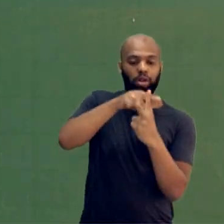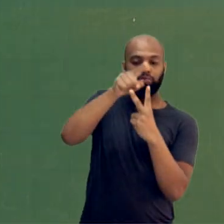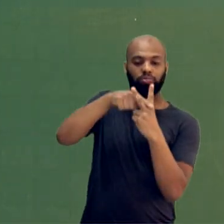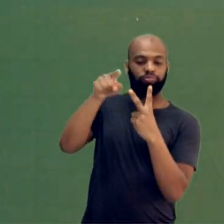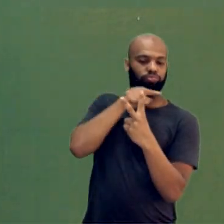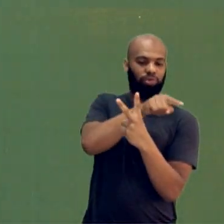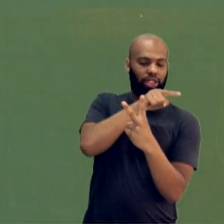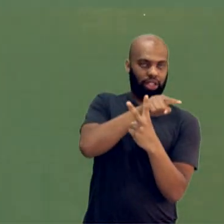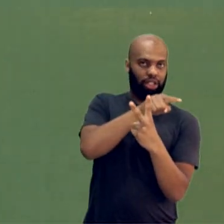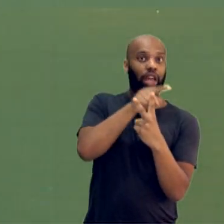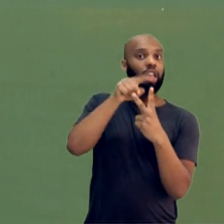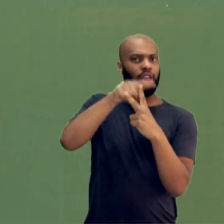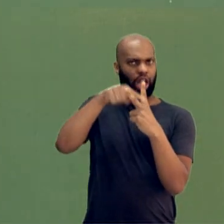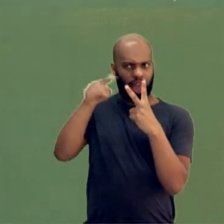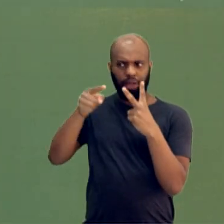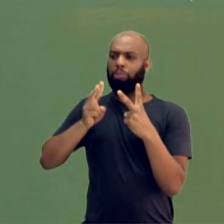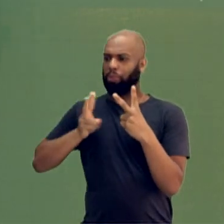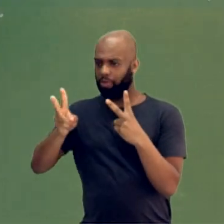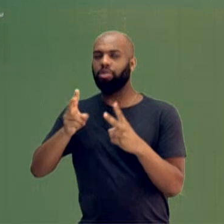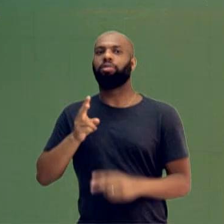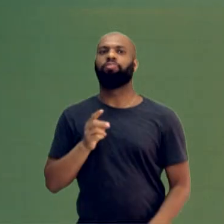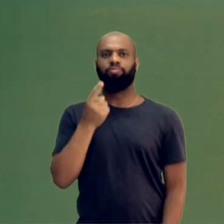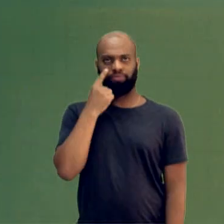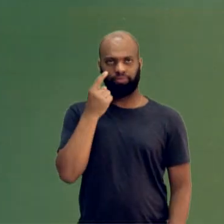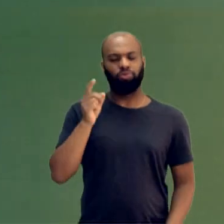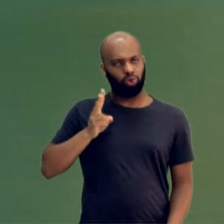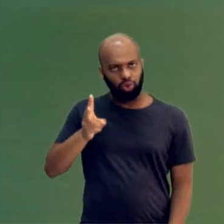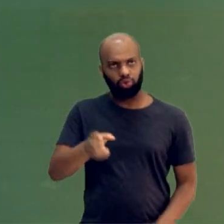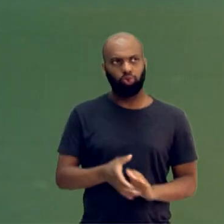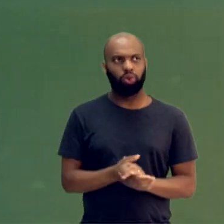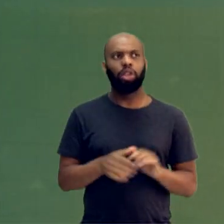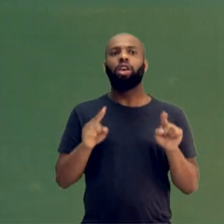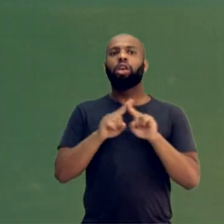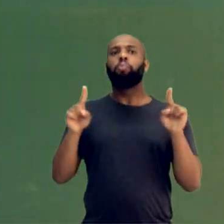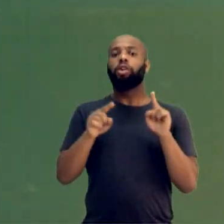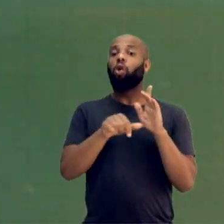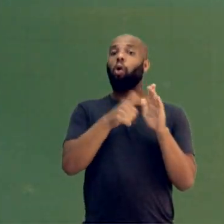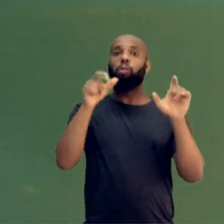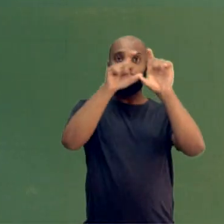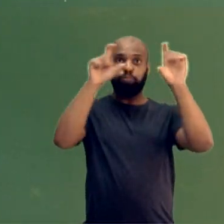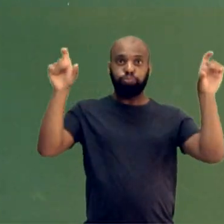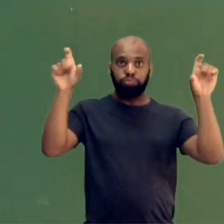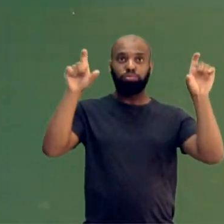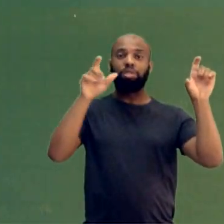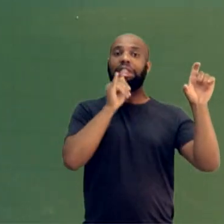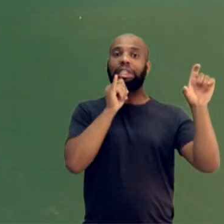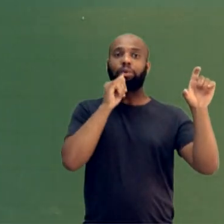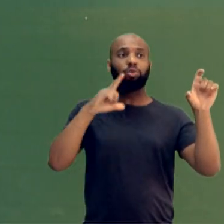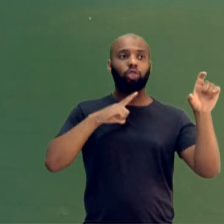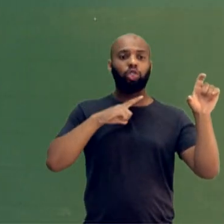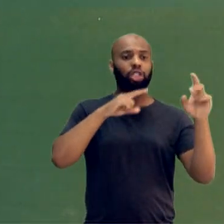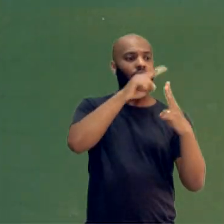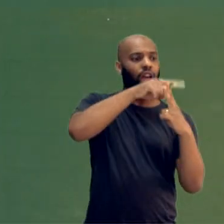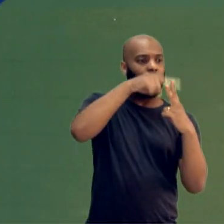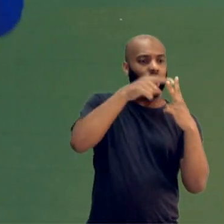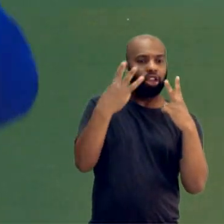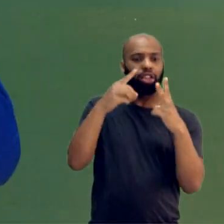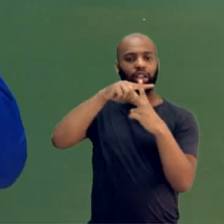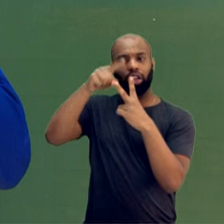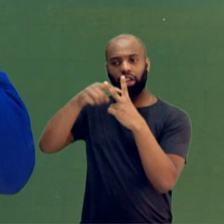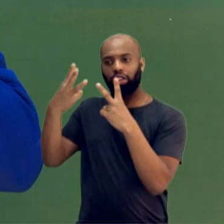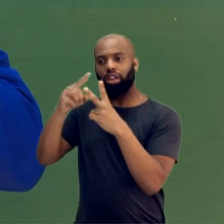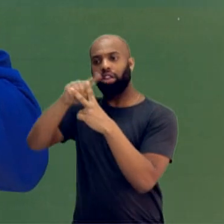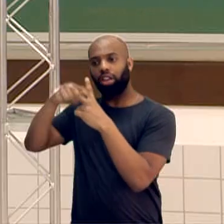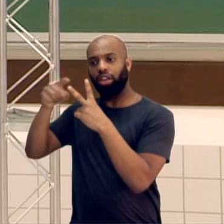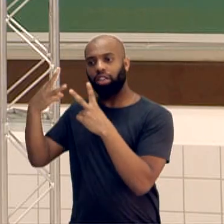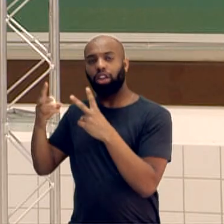repetir. Sendo assim, me ajude. Ah, professor, no primeiro exemplo, era todo mundo radical ali, só